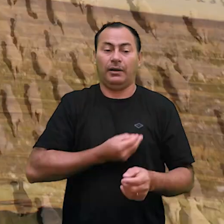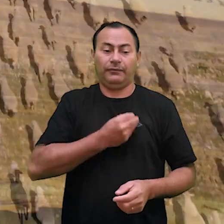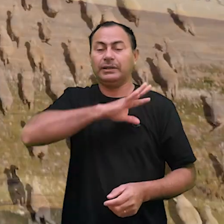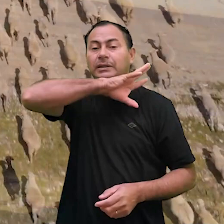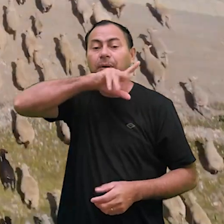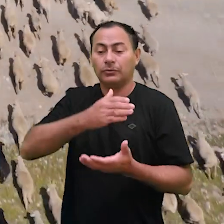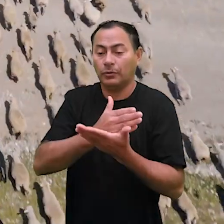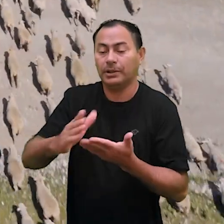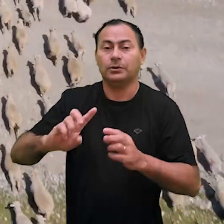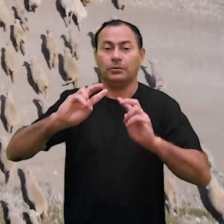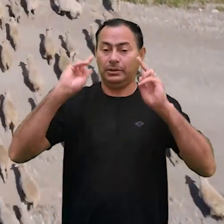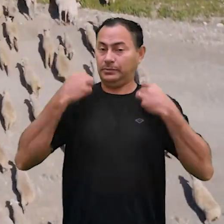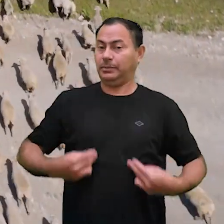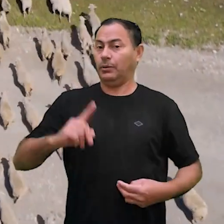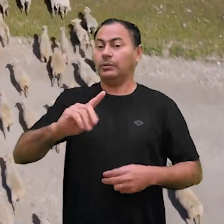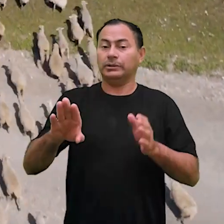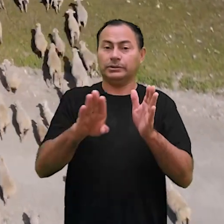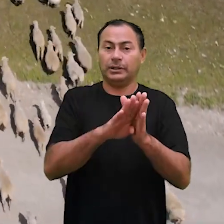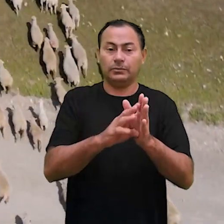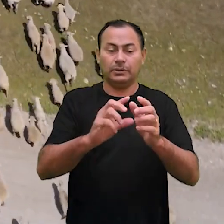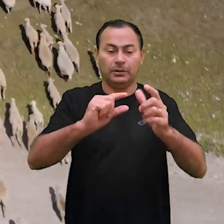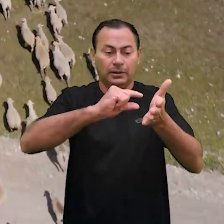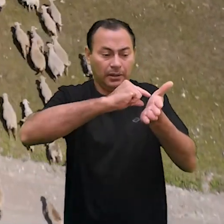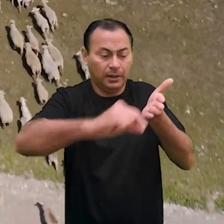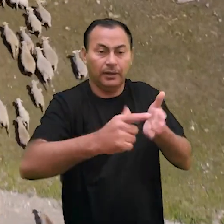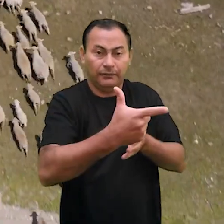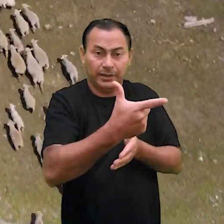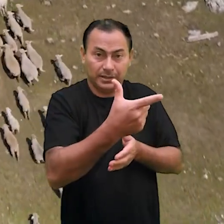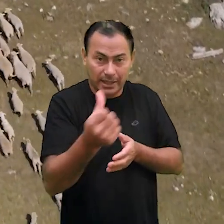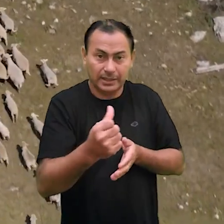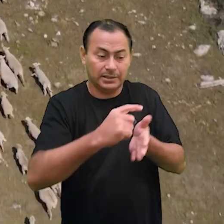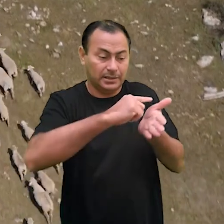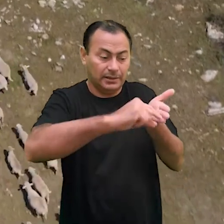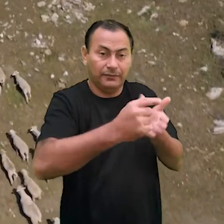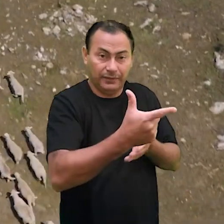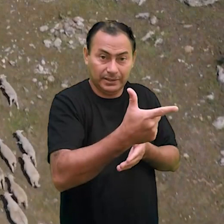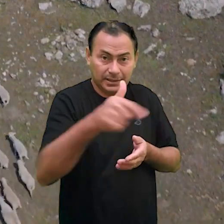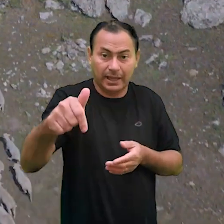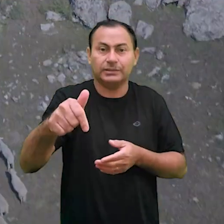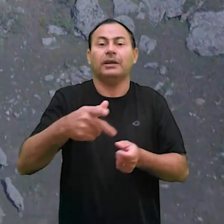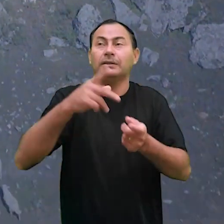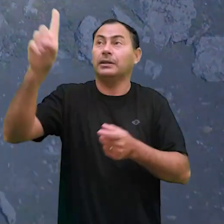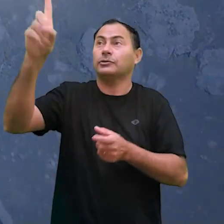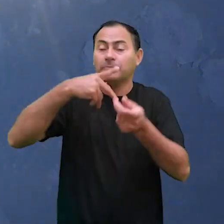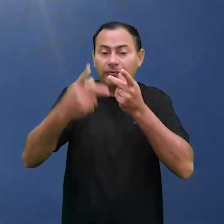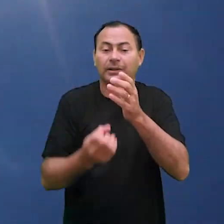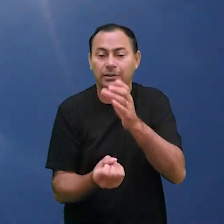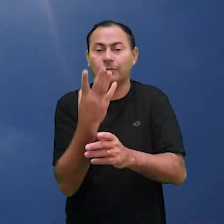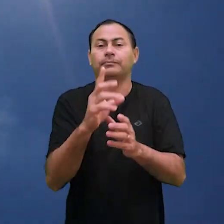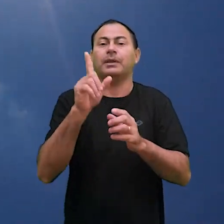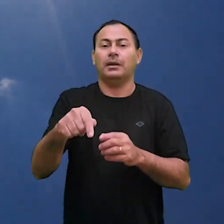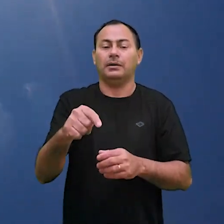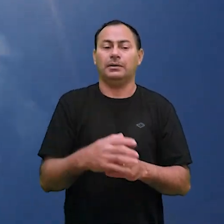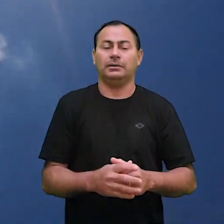bara, porque a vida animal não originou a vida humana. Quando chegamos aos versos 26 e 27, lemos sobre a terceira